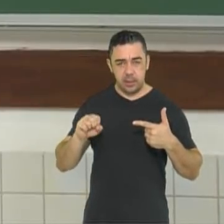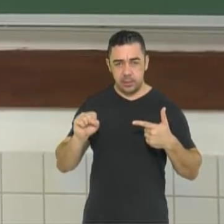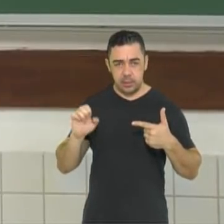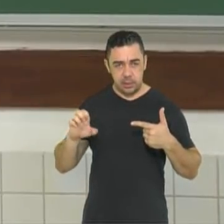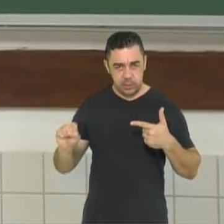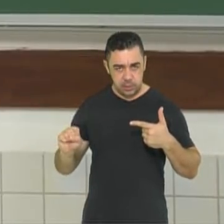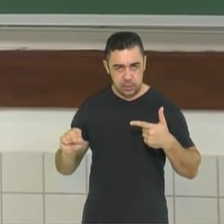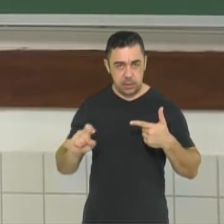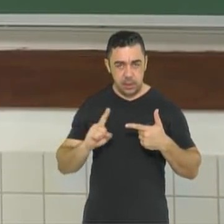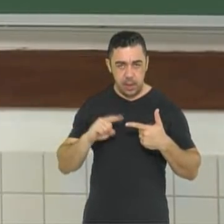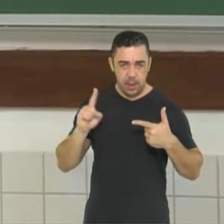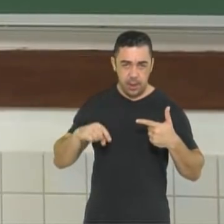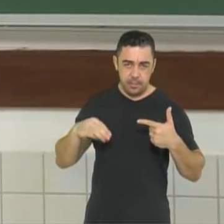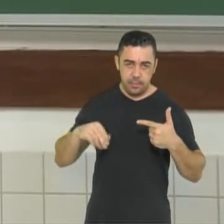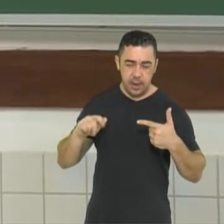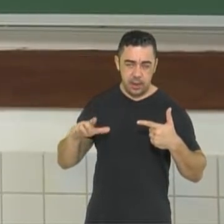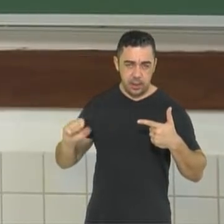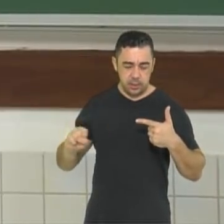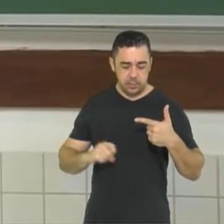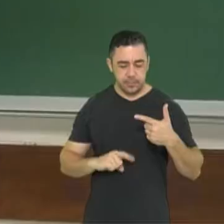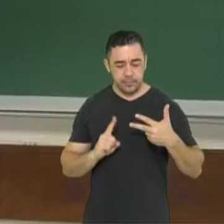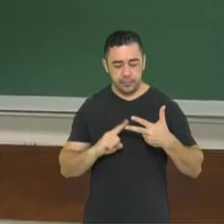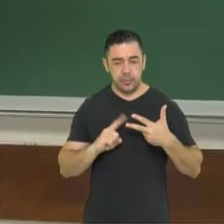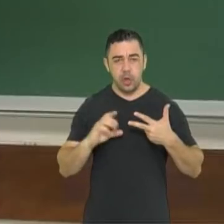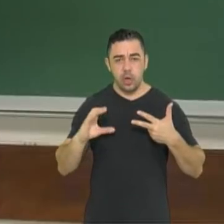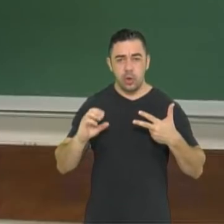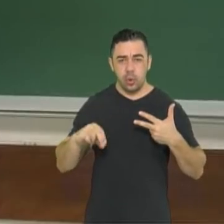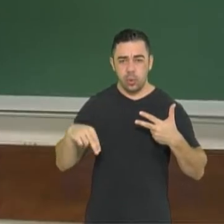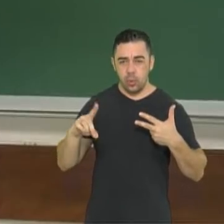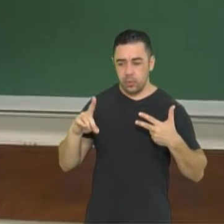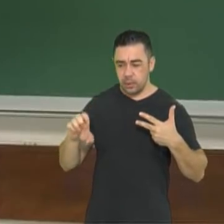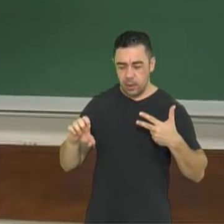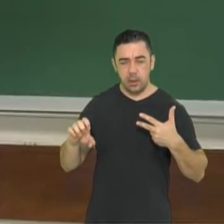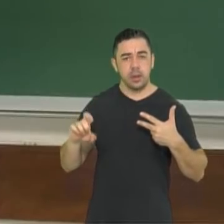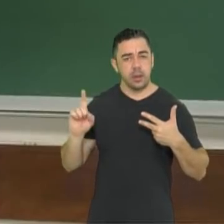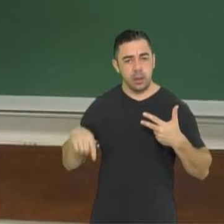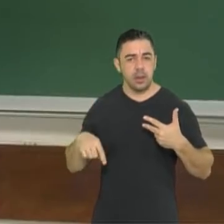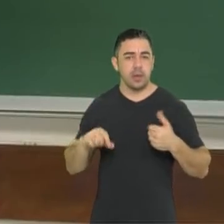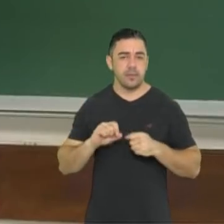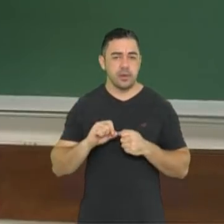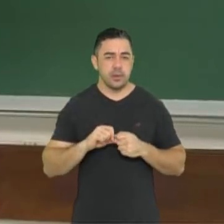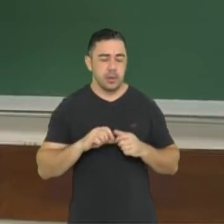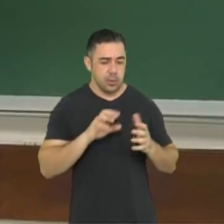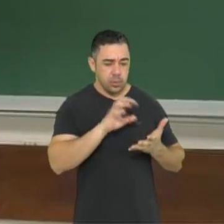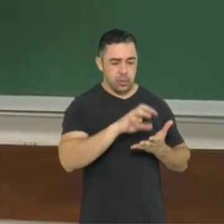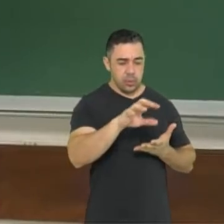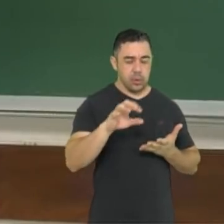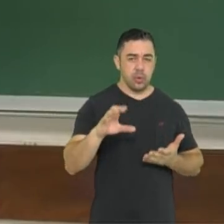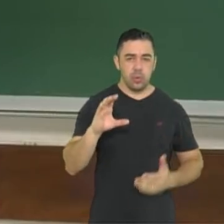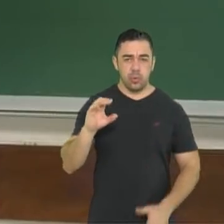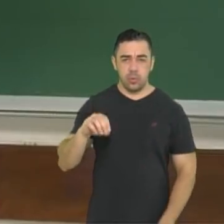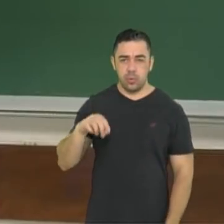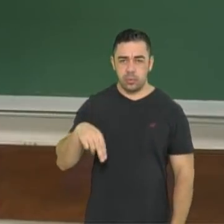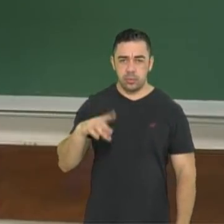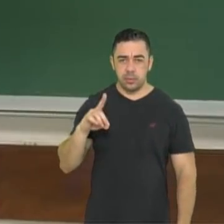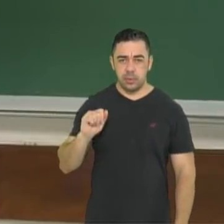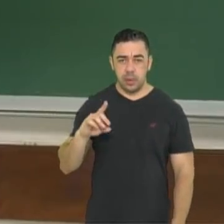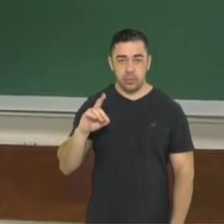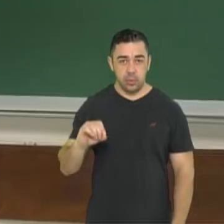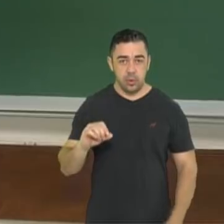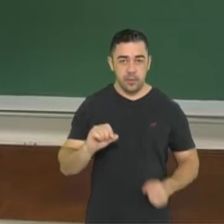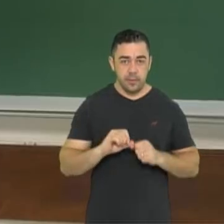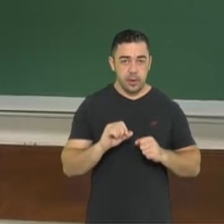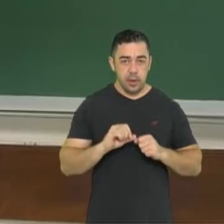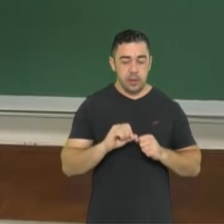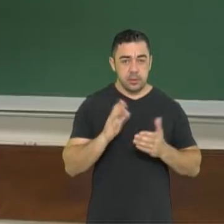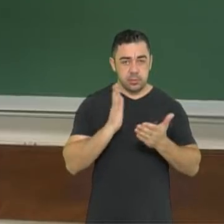as regiões das marcas. E os condes, que governavam, administravam as regiões de condados. Olha que interessante. Ele fez, então,